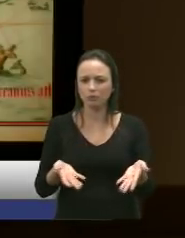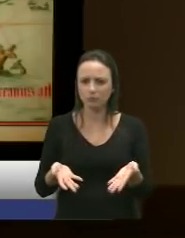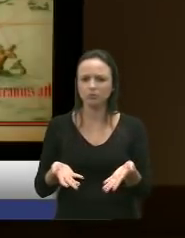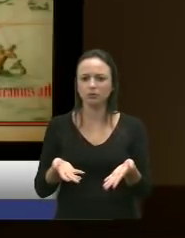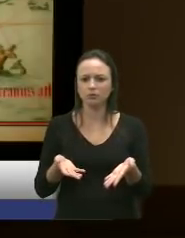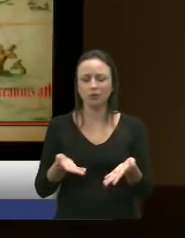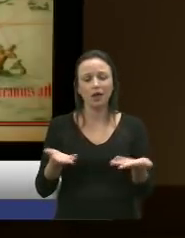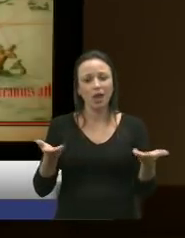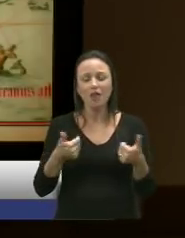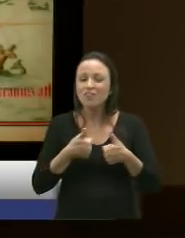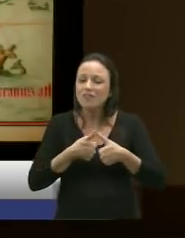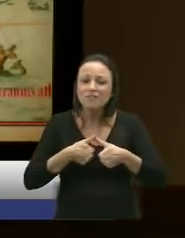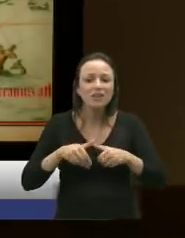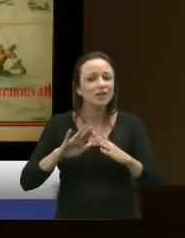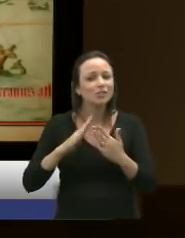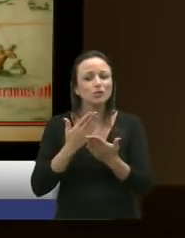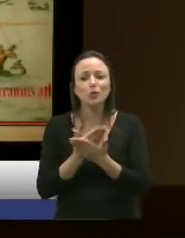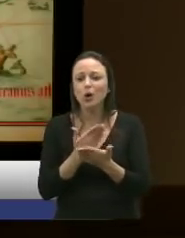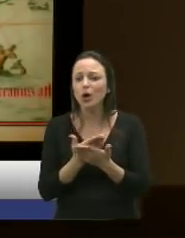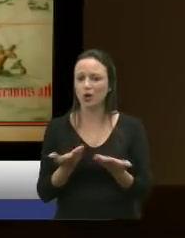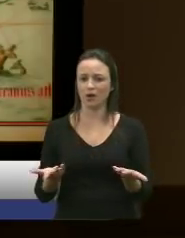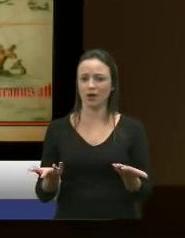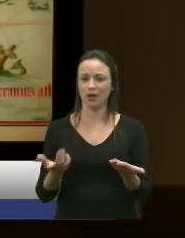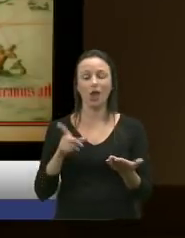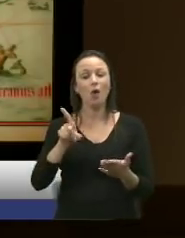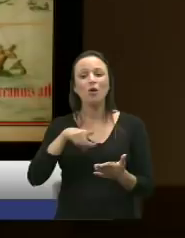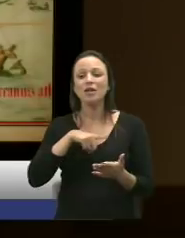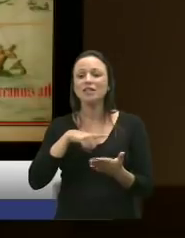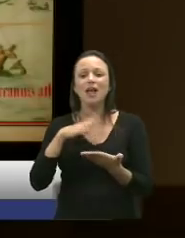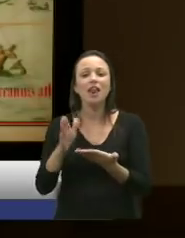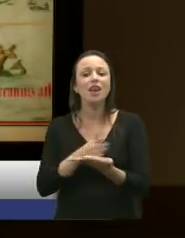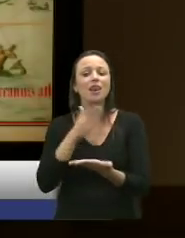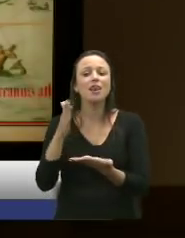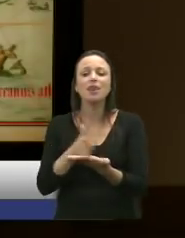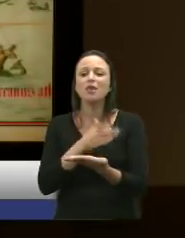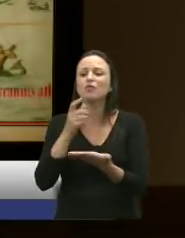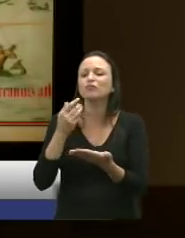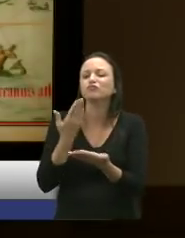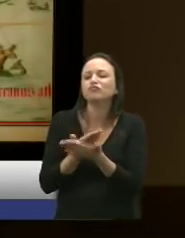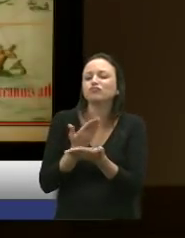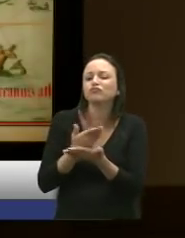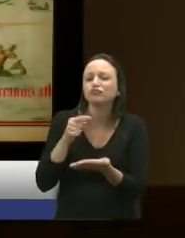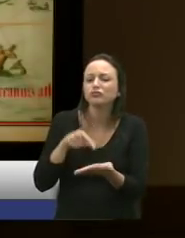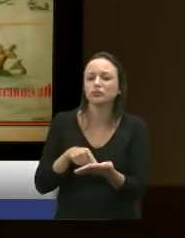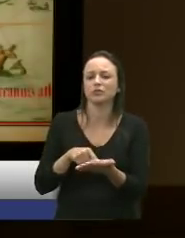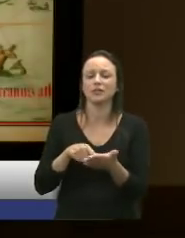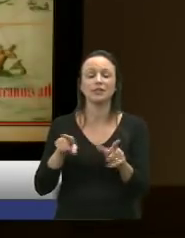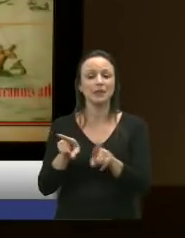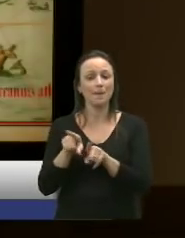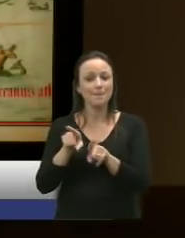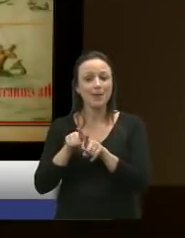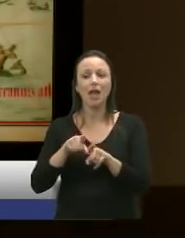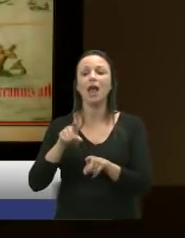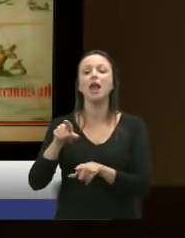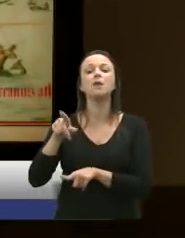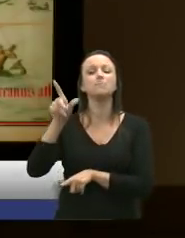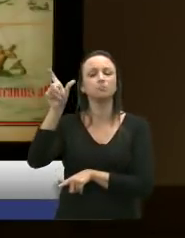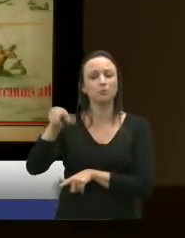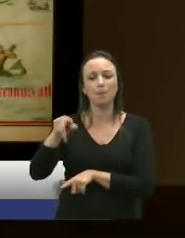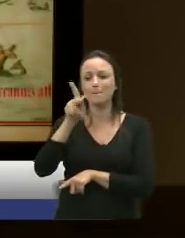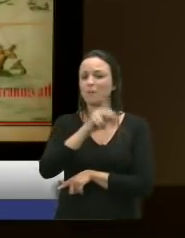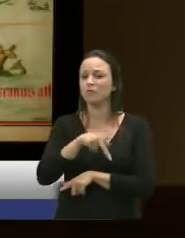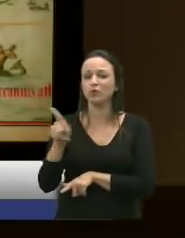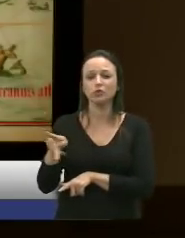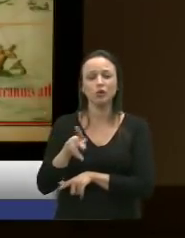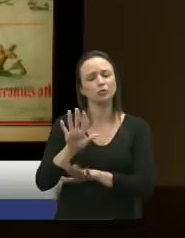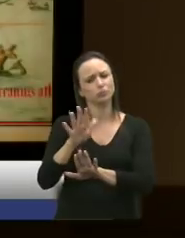escolas, é o que predomina nos livros didáticos, é o que predomina com professores que, perdoem meus amigos,